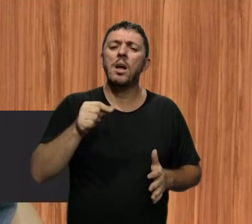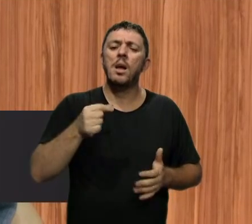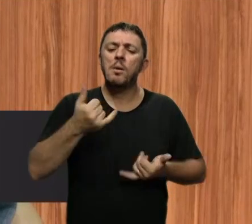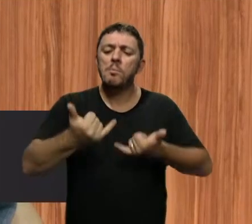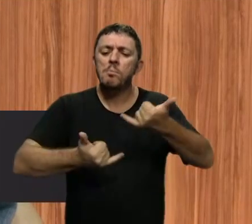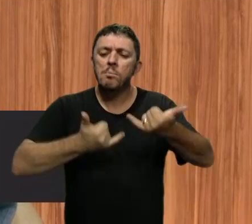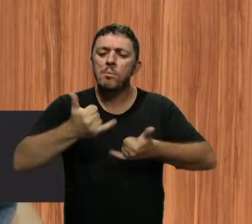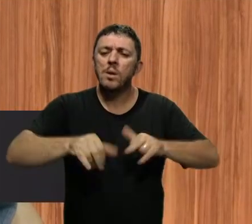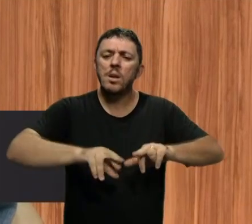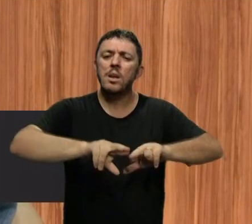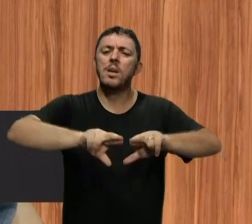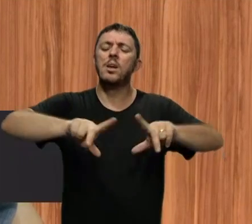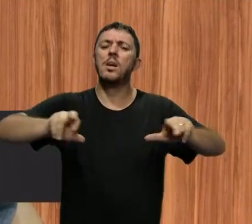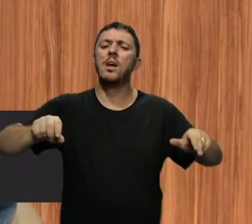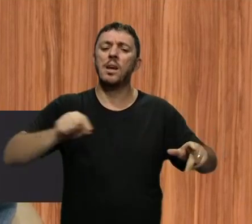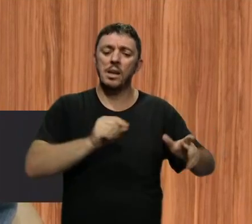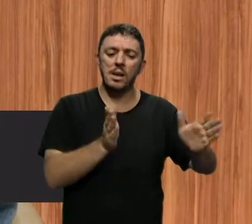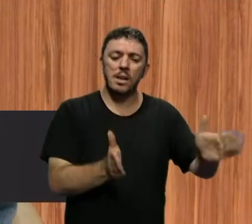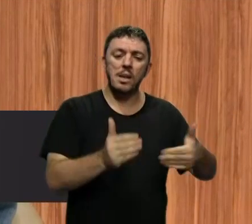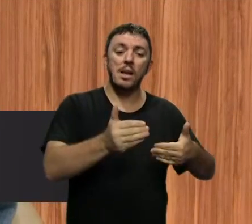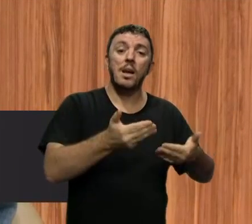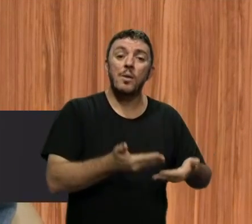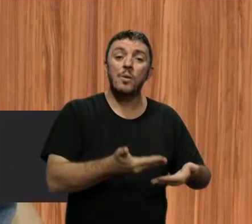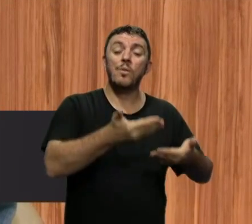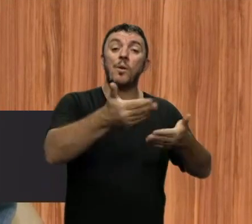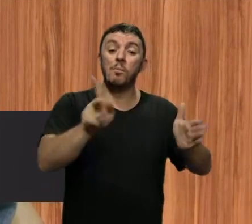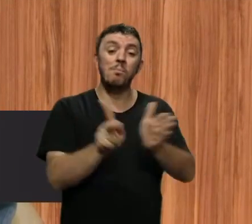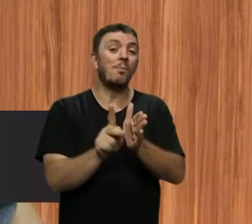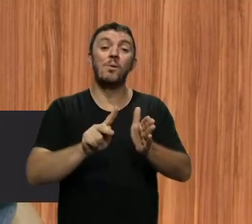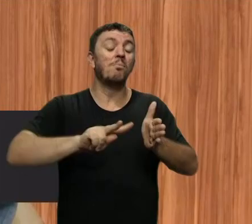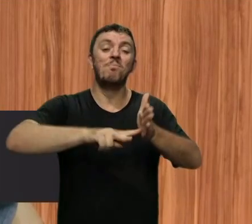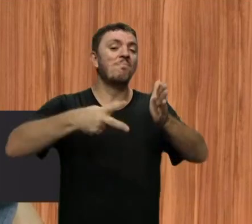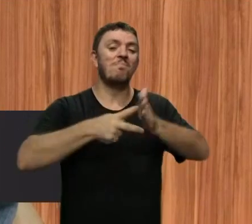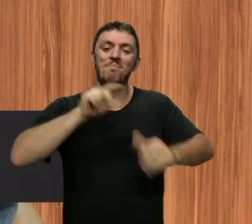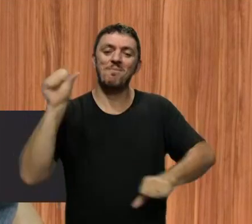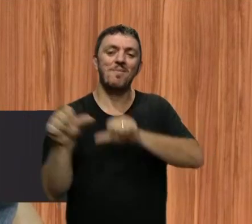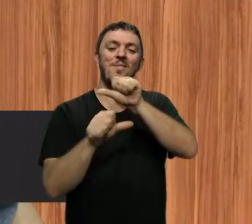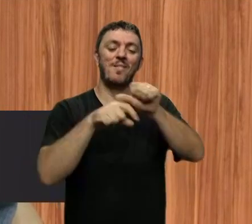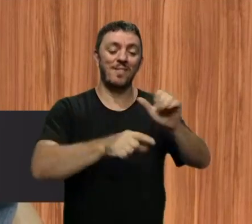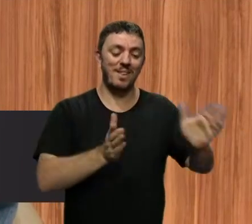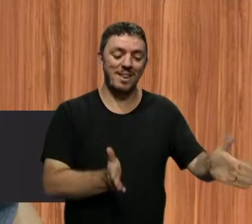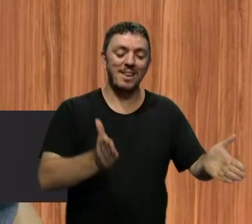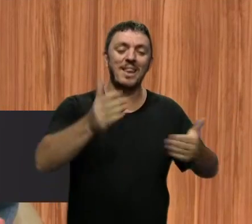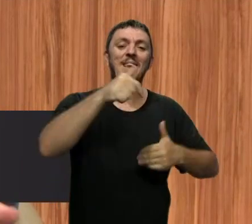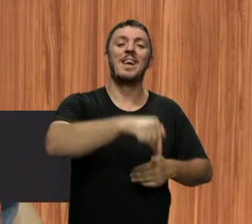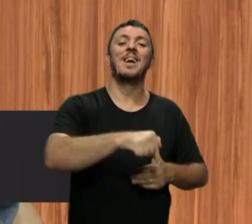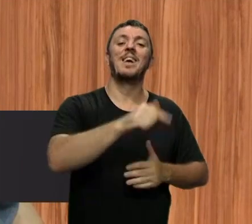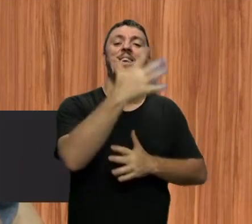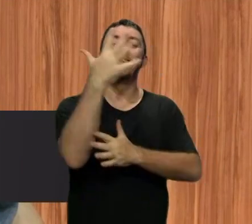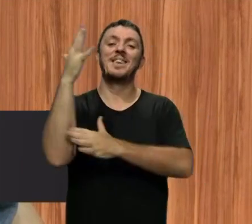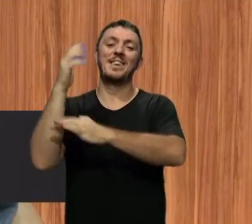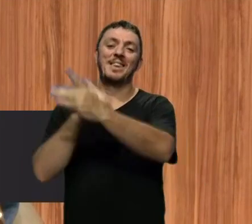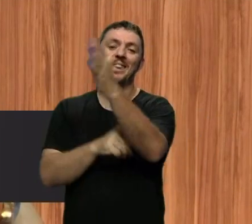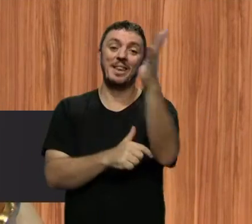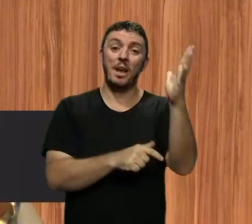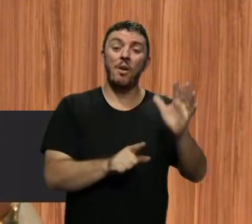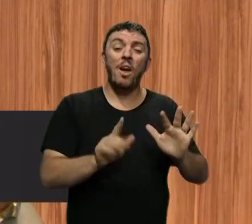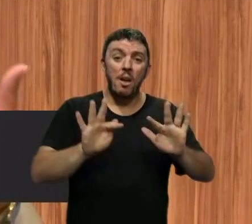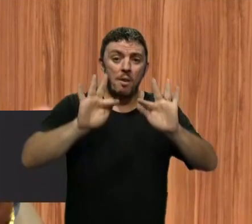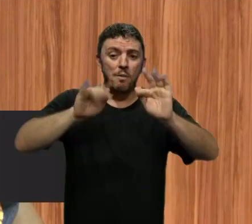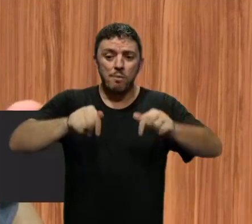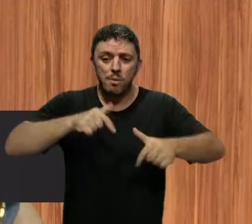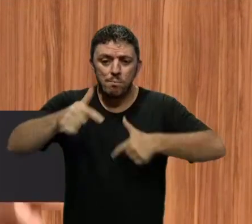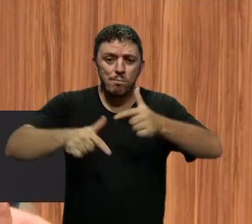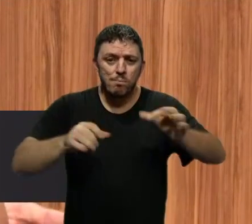transformando a caixa convite em caixa da natureza. Quando finalizaram, enviaram suas caixas